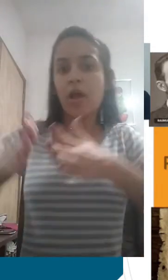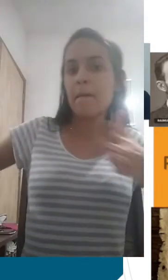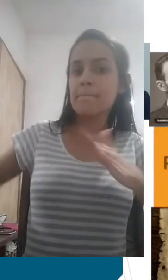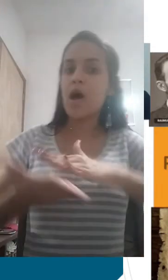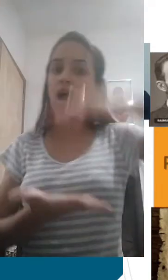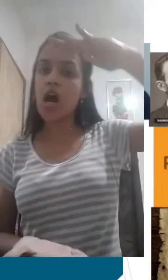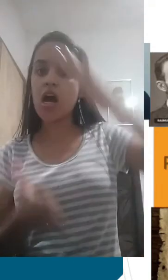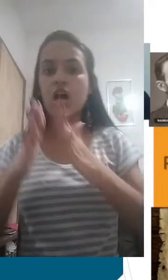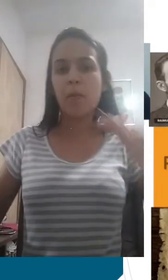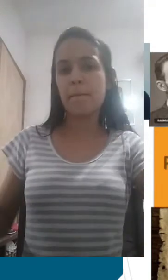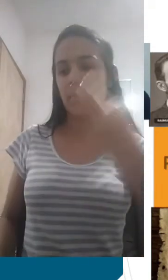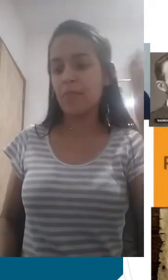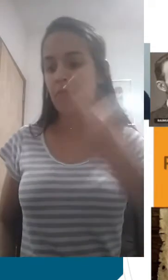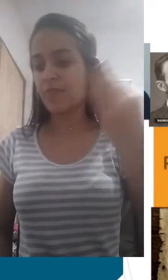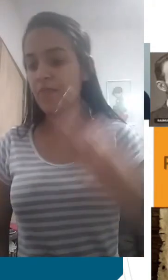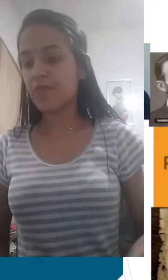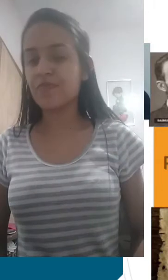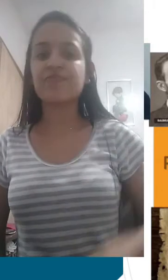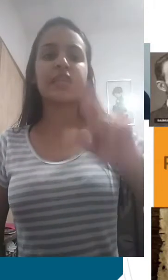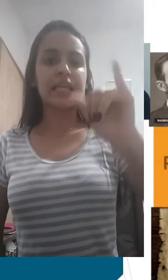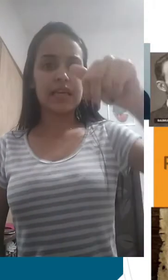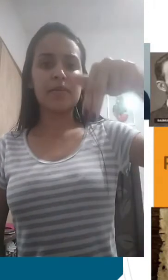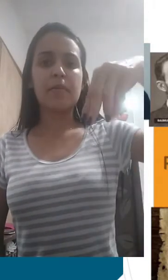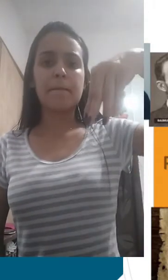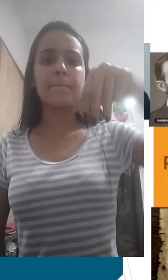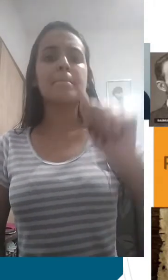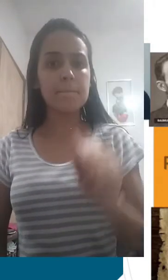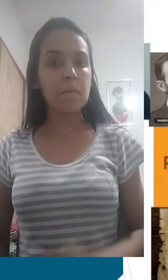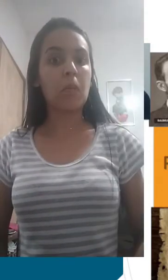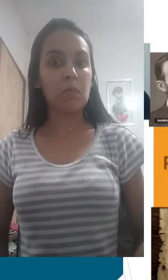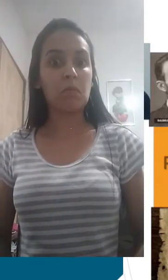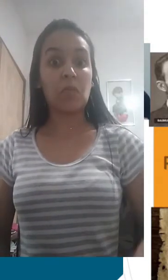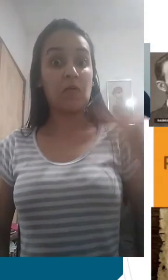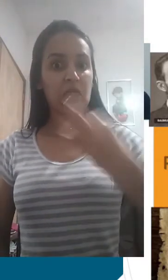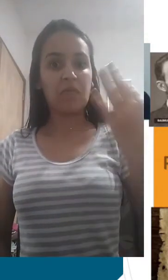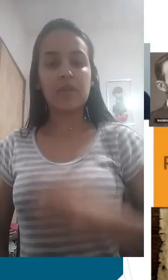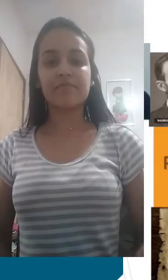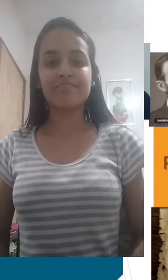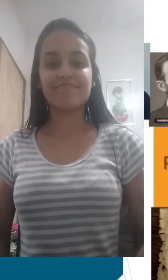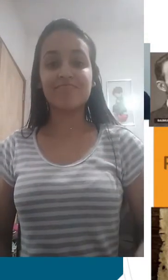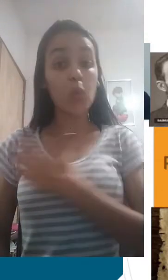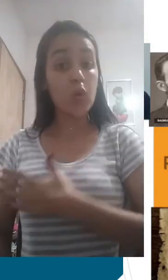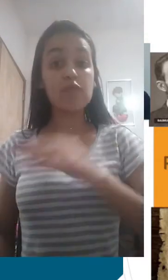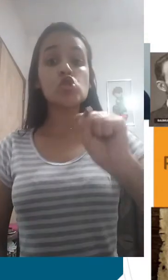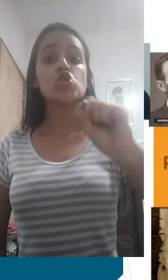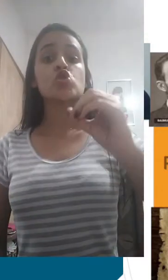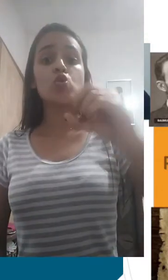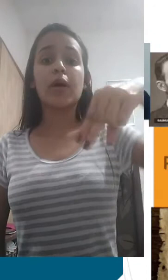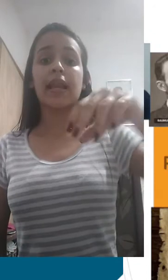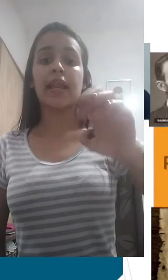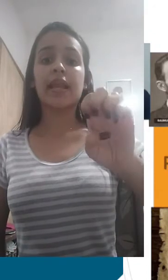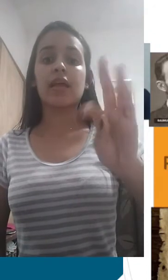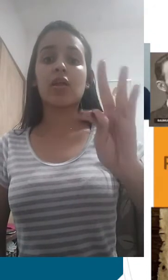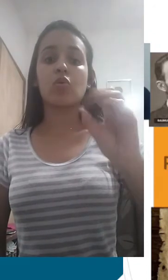metrificação perfeita, das rimas ricas e raras, preferência por sonetos,